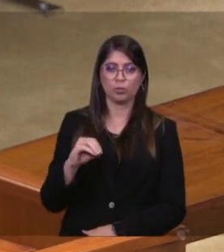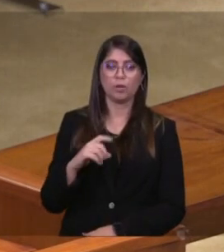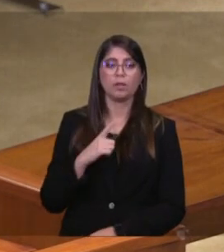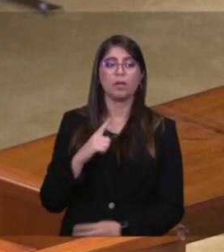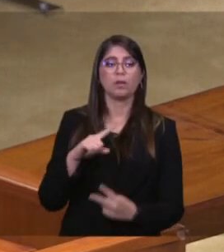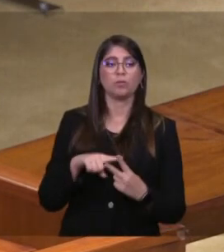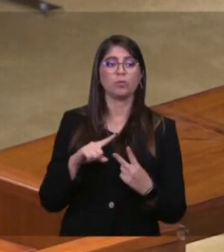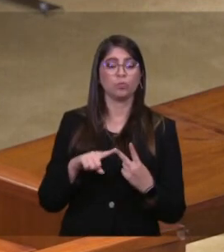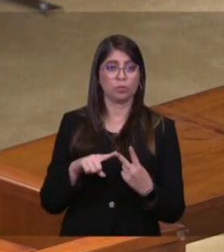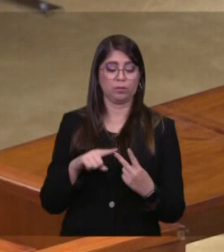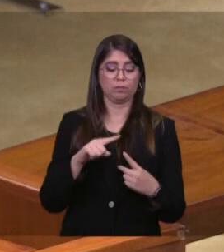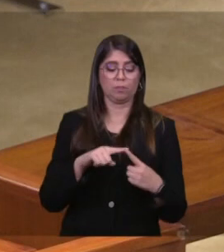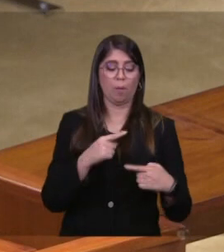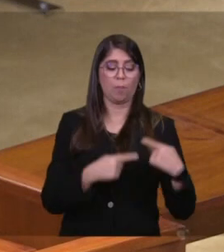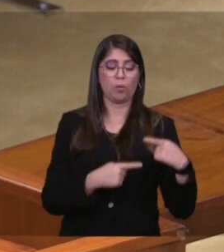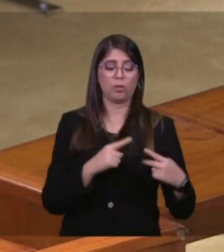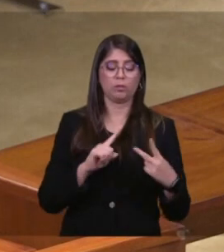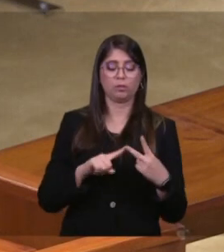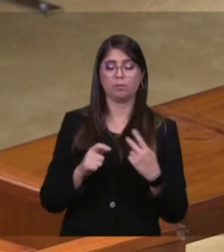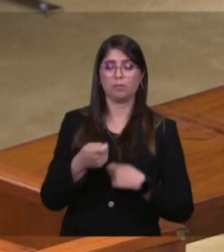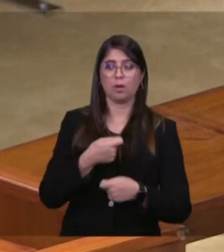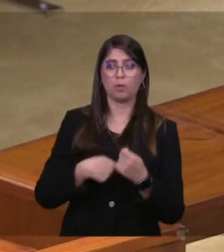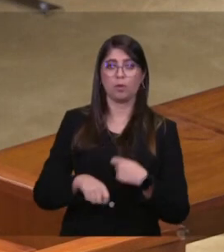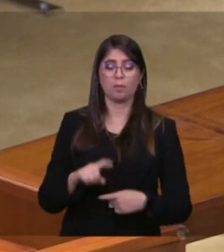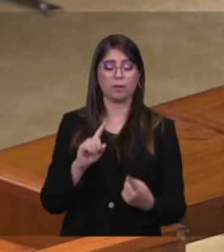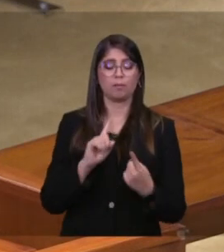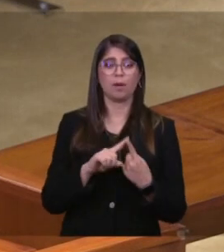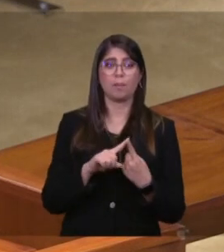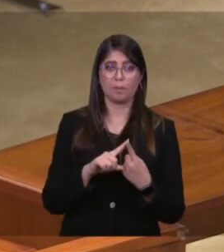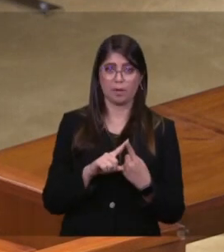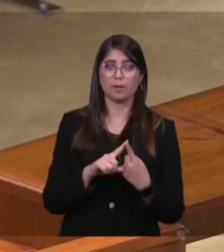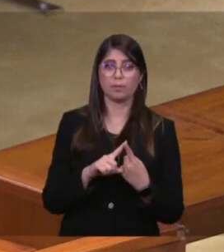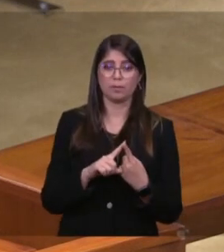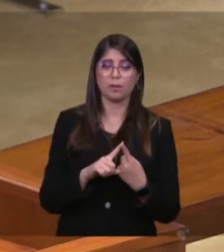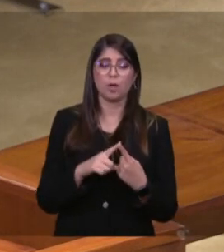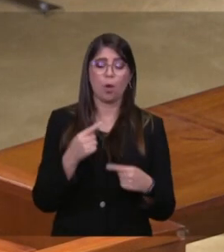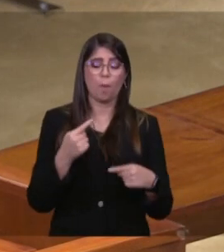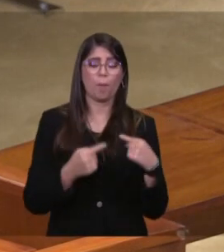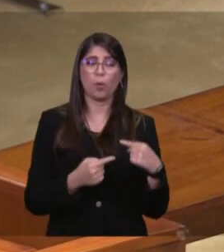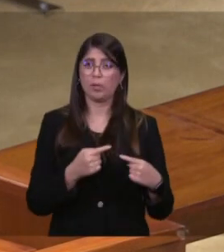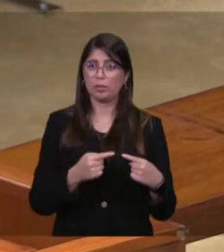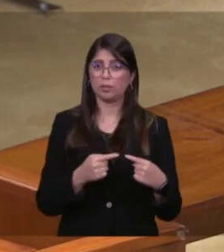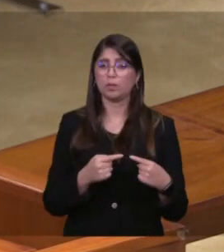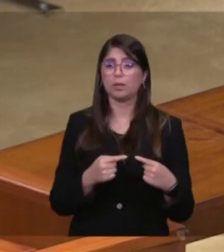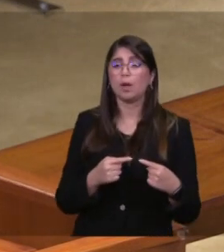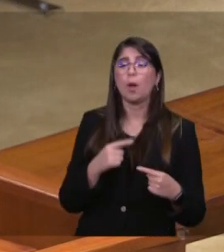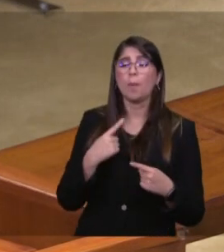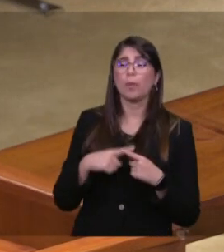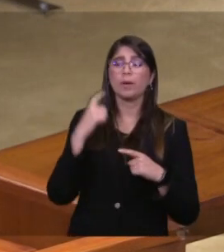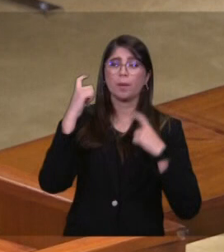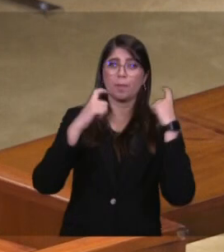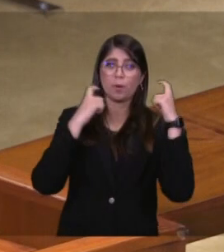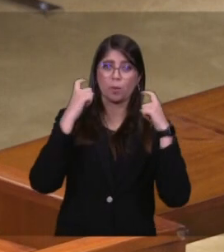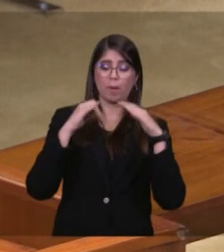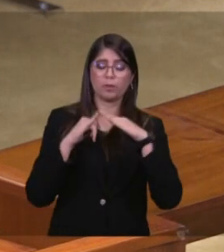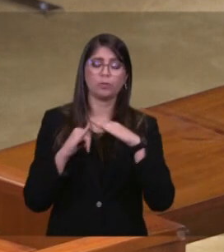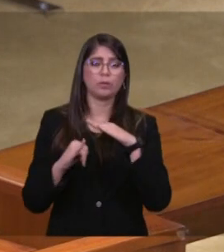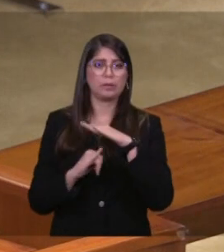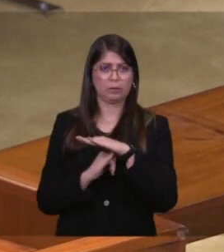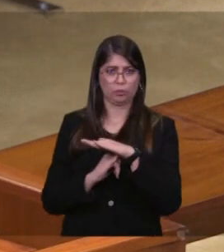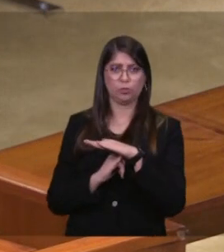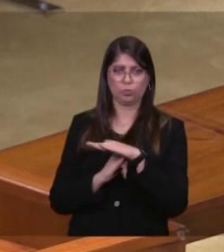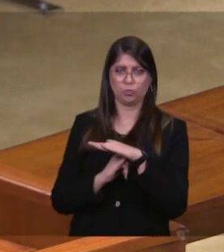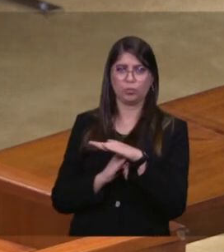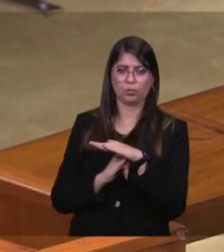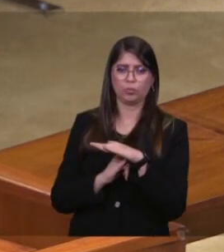ordens, de ordem política e de ordem econômica. A primeira, relativa à ordem política, diz respeito à preocupação que o Instituto